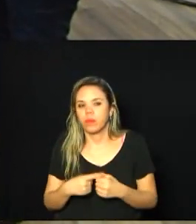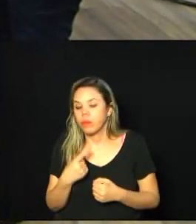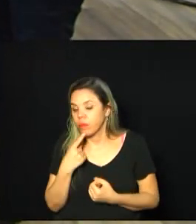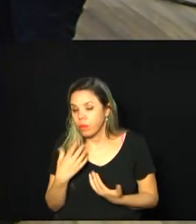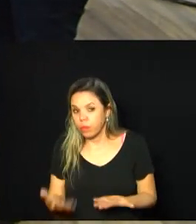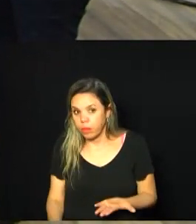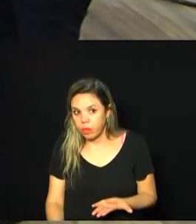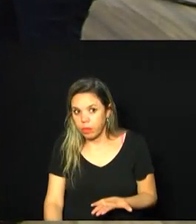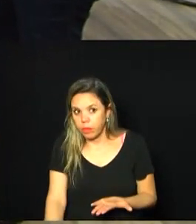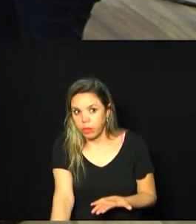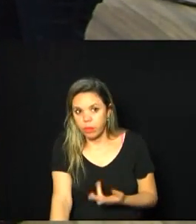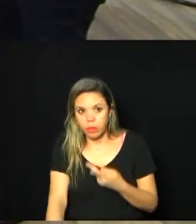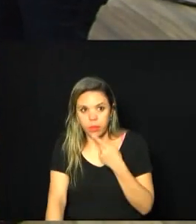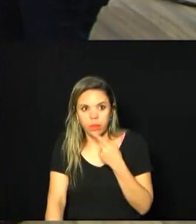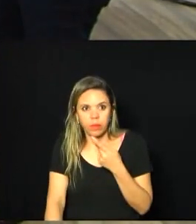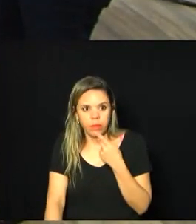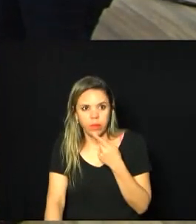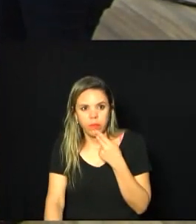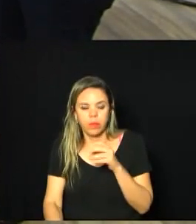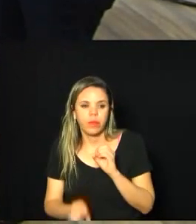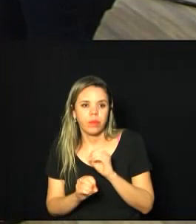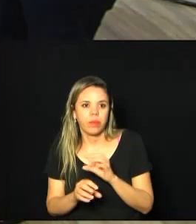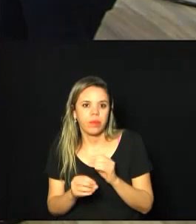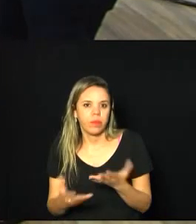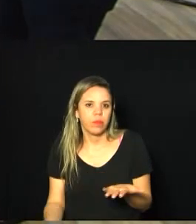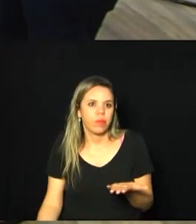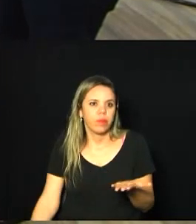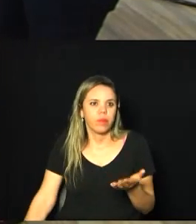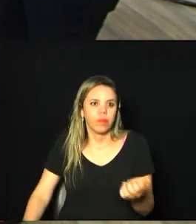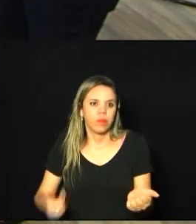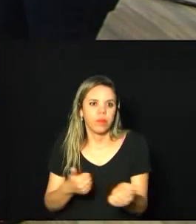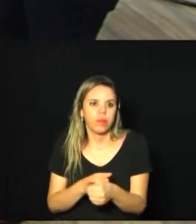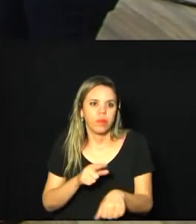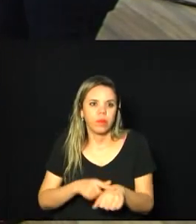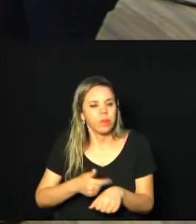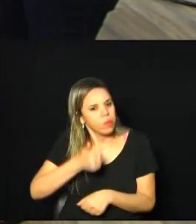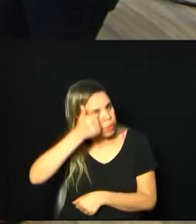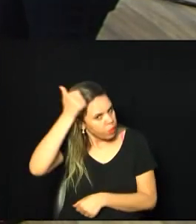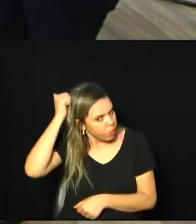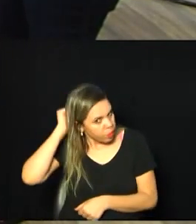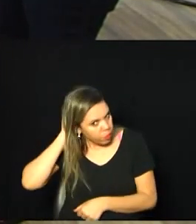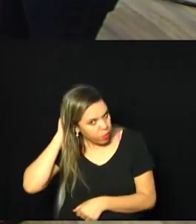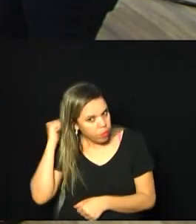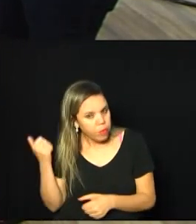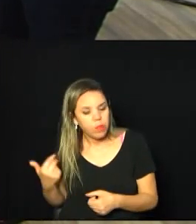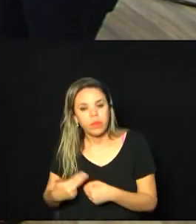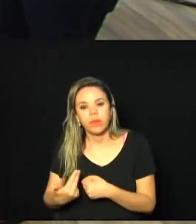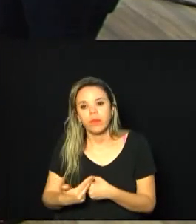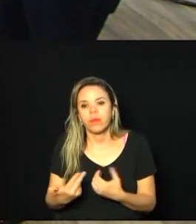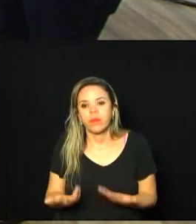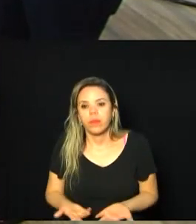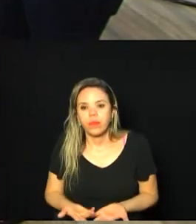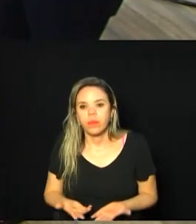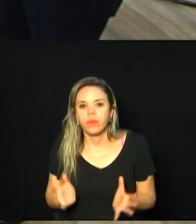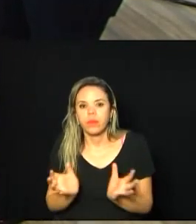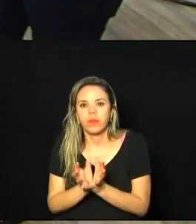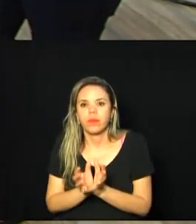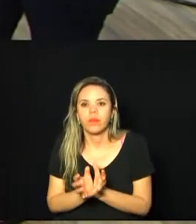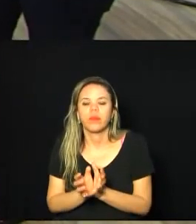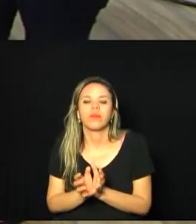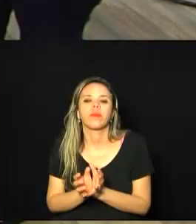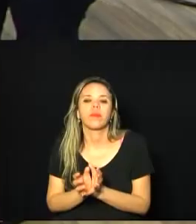de Campinas, vamos falar sobre educação. Tá chegando a hora do vestibular da Unicamp, hein? E a Comissão de Vestibulares